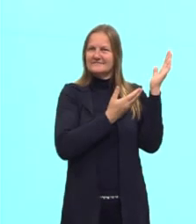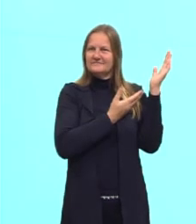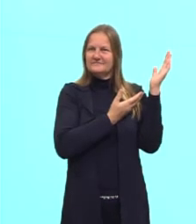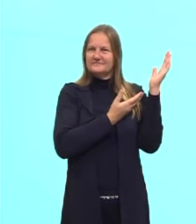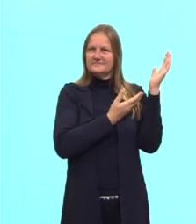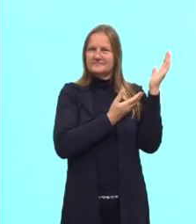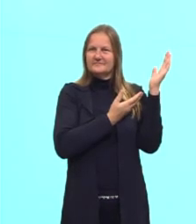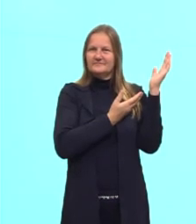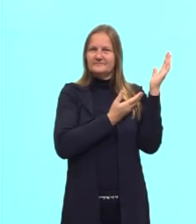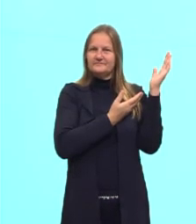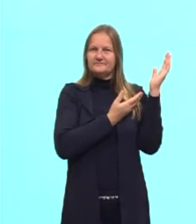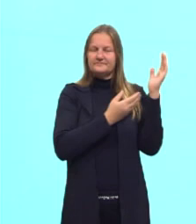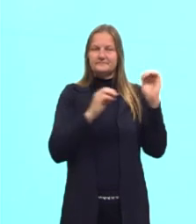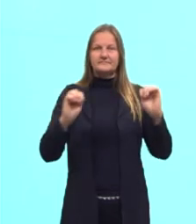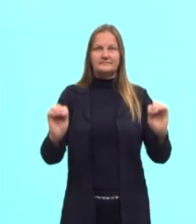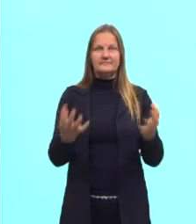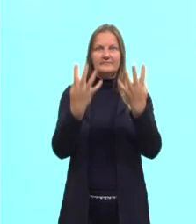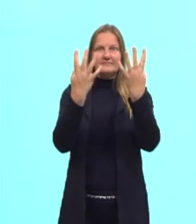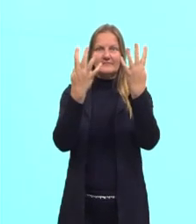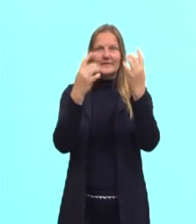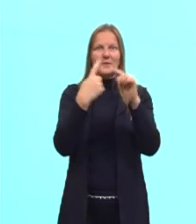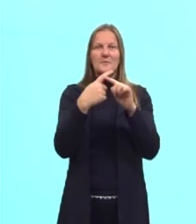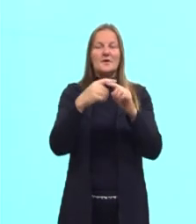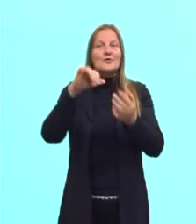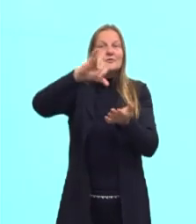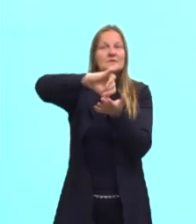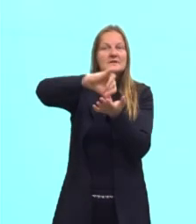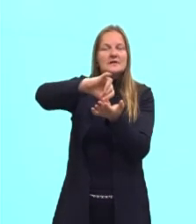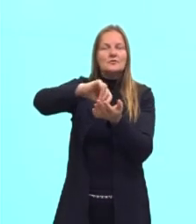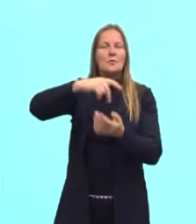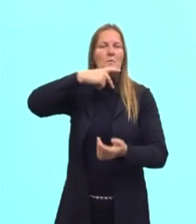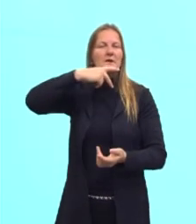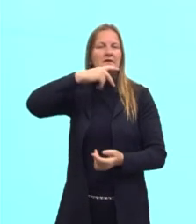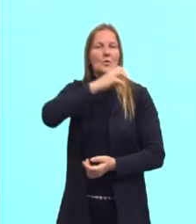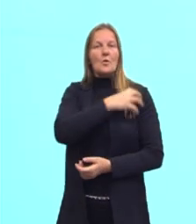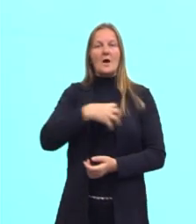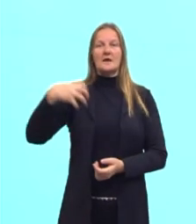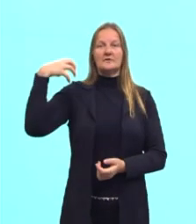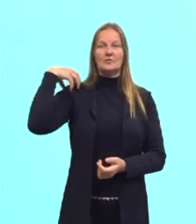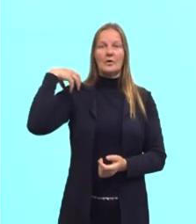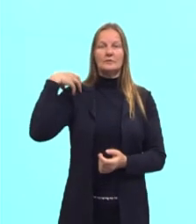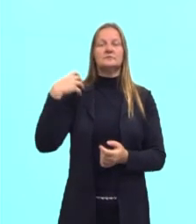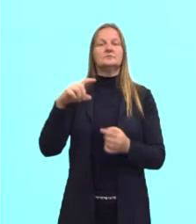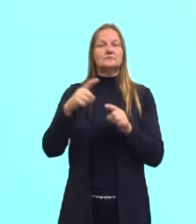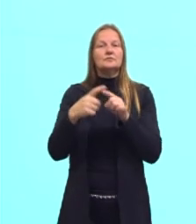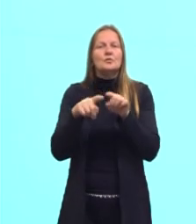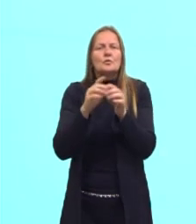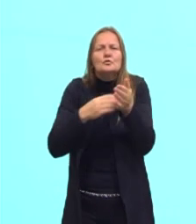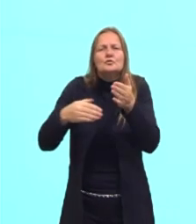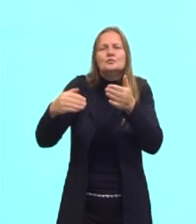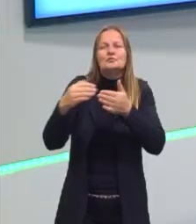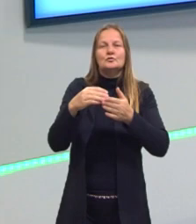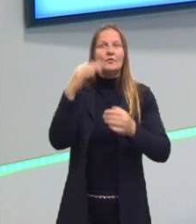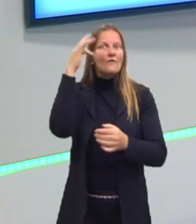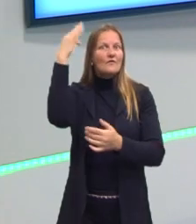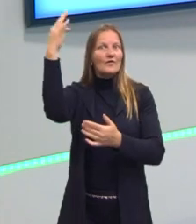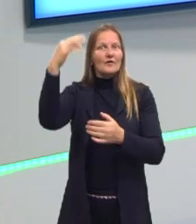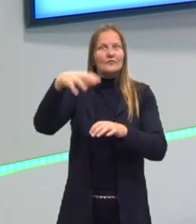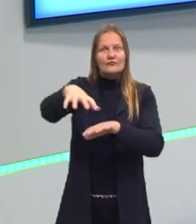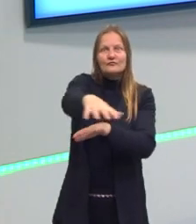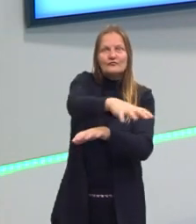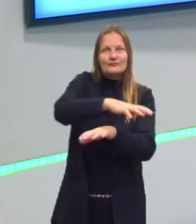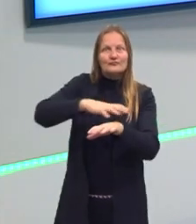obra que retrata lá no centro da imagem Platão Aristóteles ao redor a todos os seus filósofos